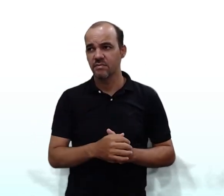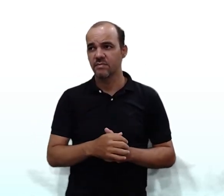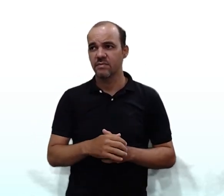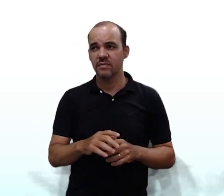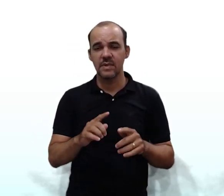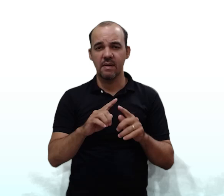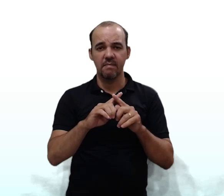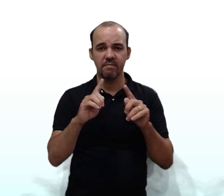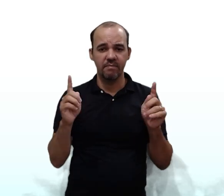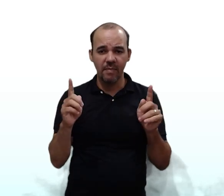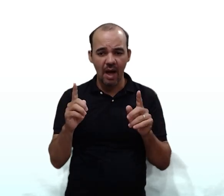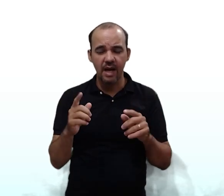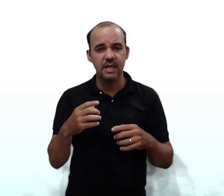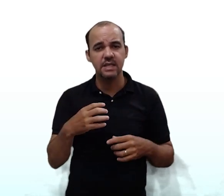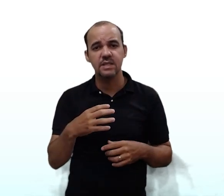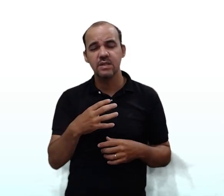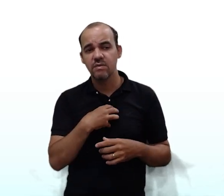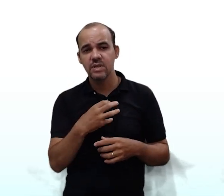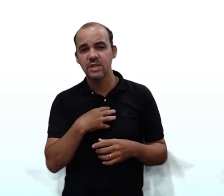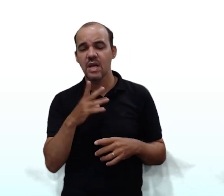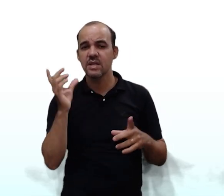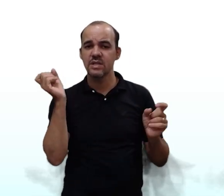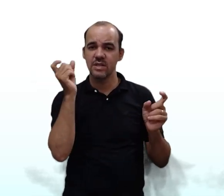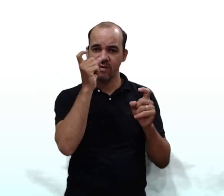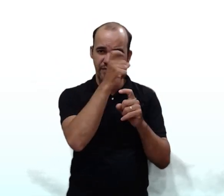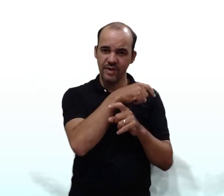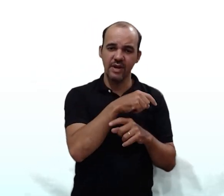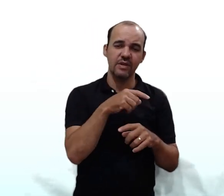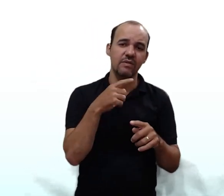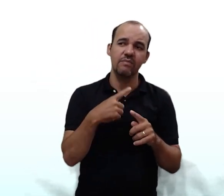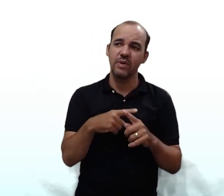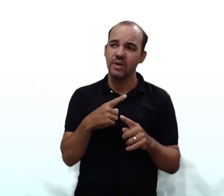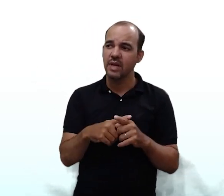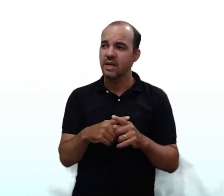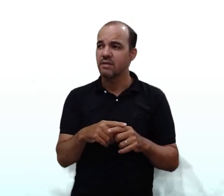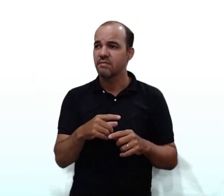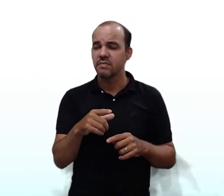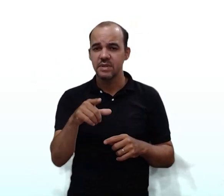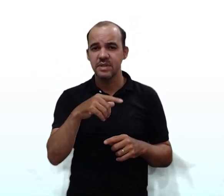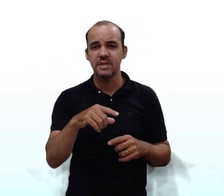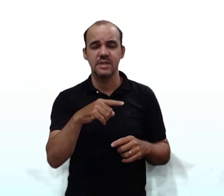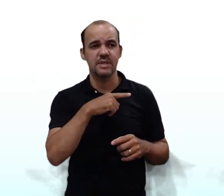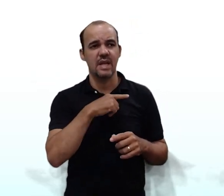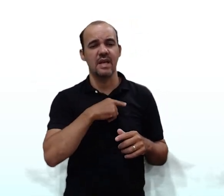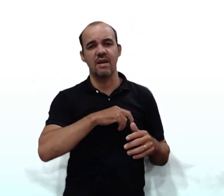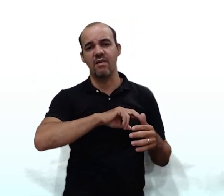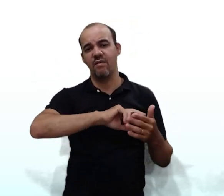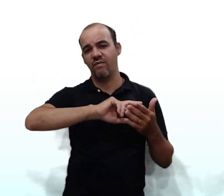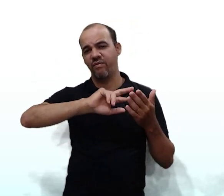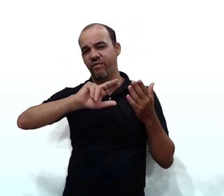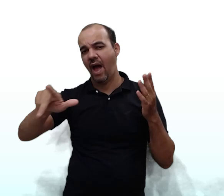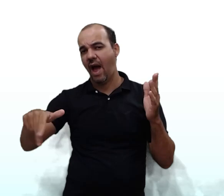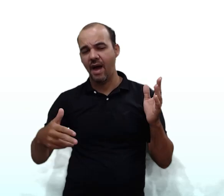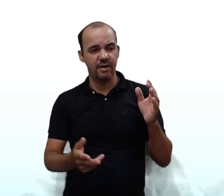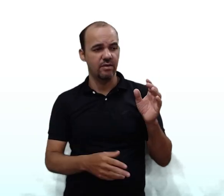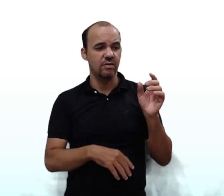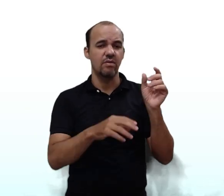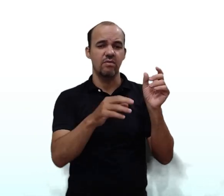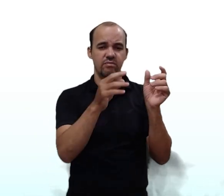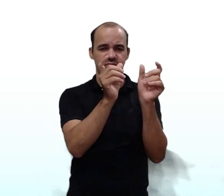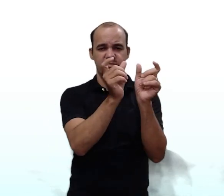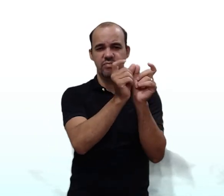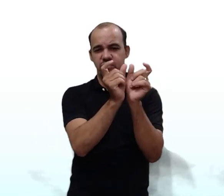torna-se difícil e torna-se o assunto mais temido de língua inglesa. Por quê? Porque a gente tem diversos phrasal verbs na língua